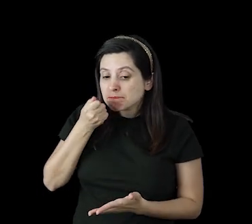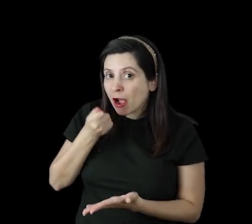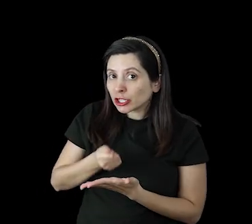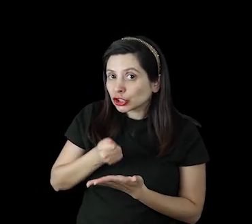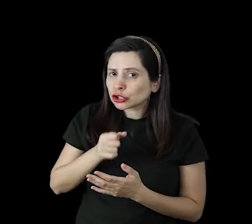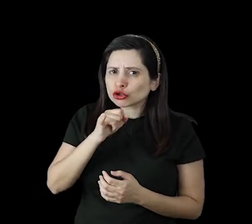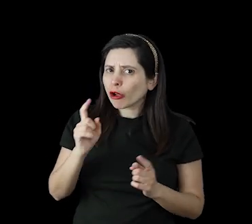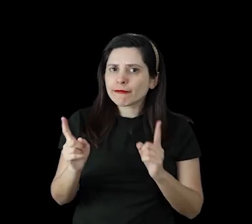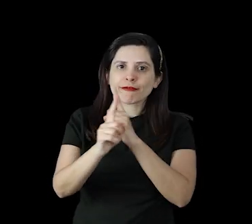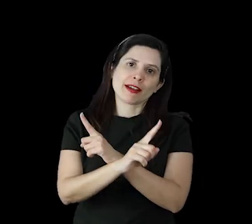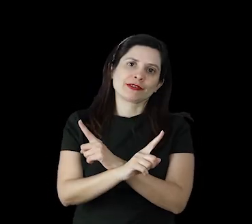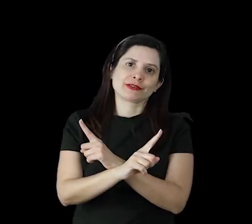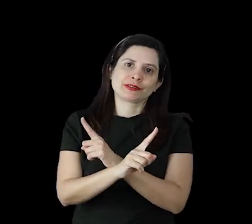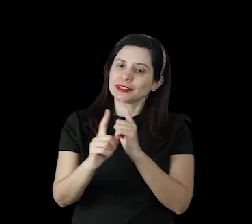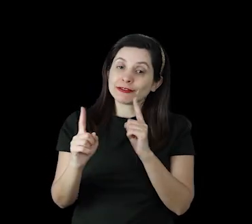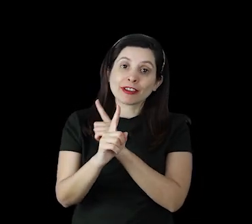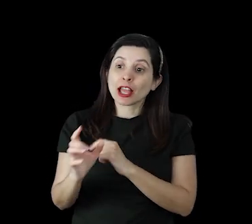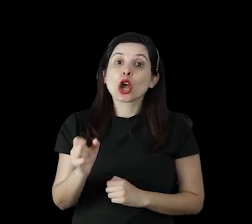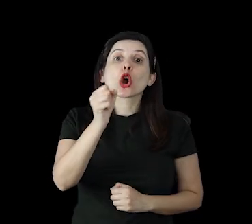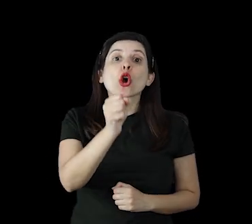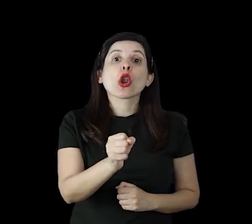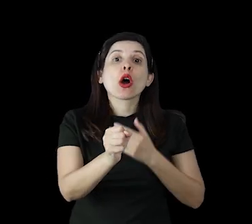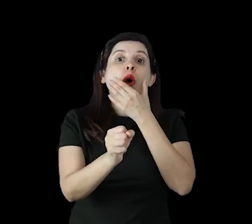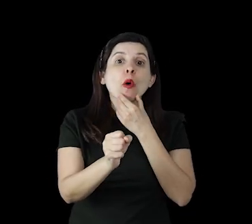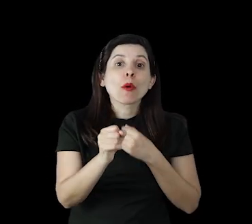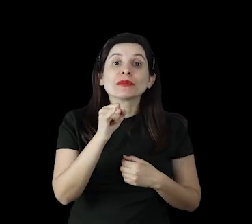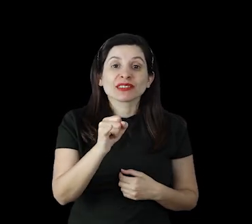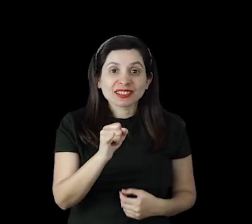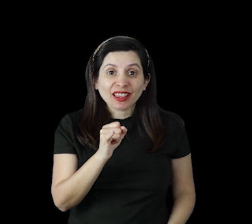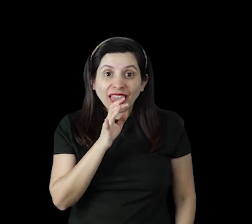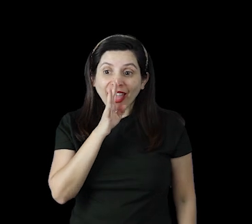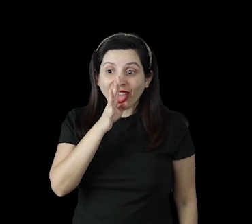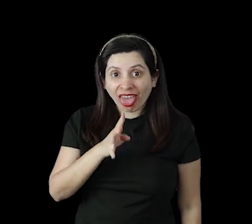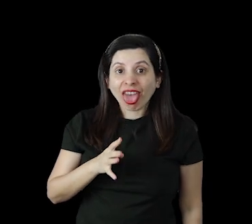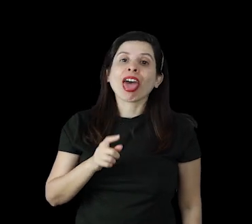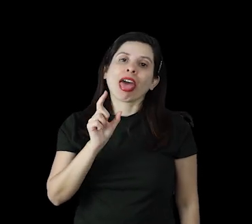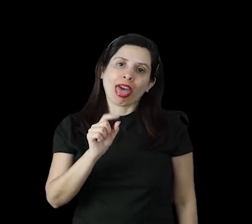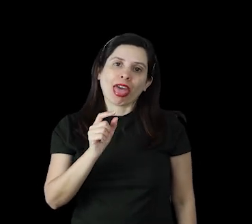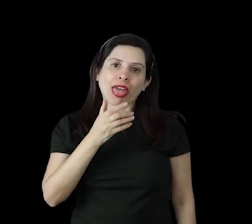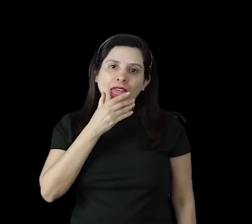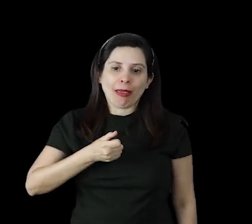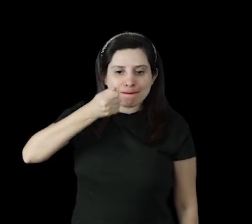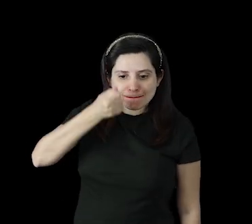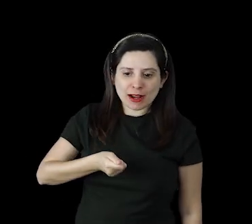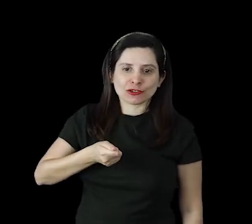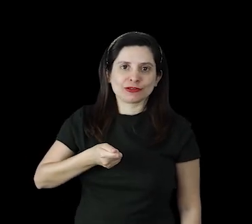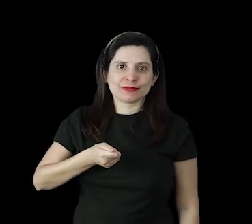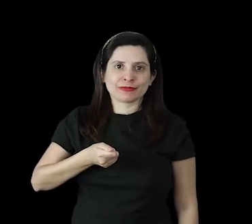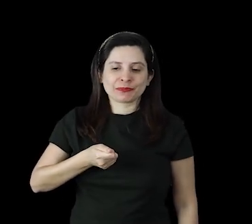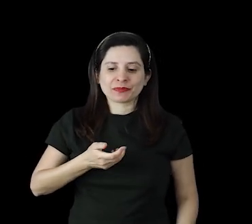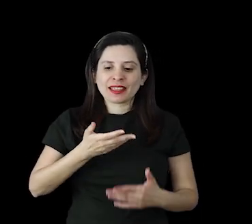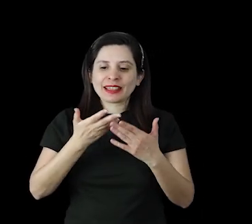a situação. Só inverta, coloque um homem. Se é ridículo, né? É machismo. E aí